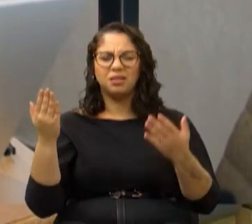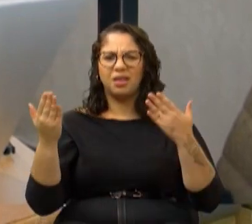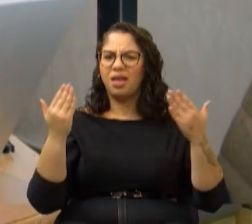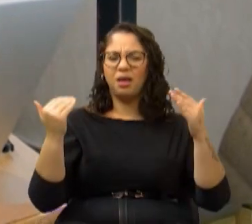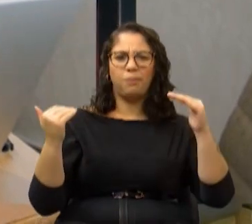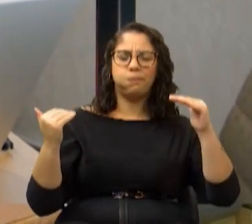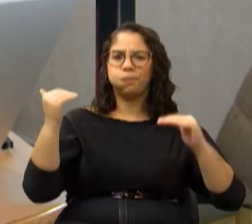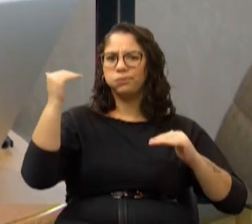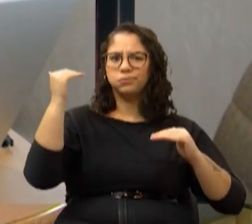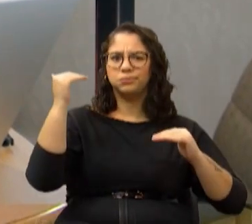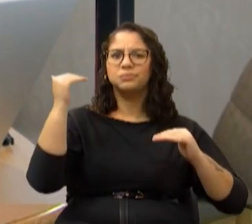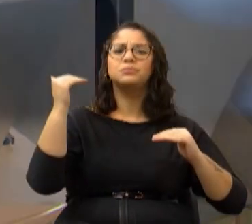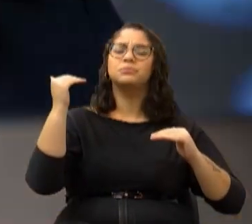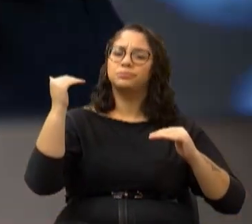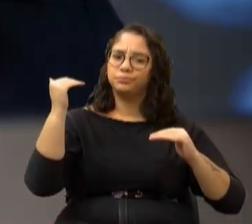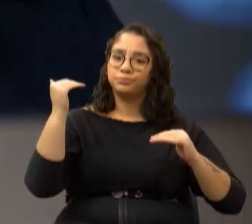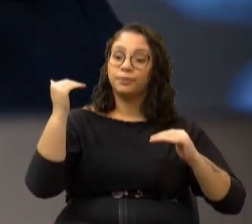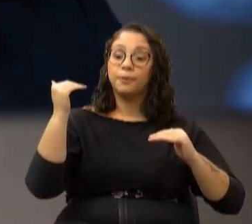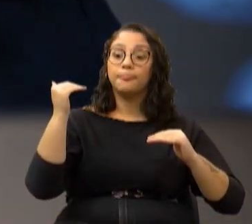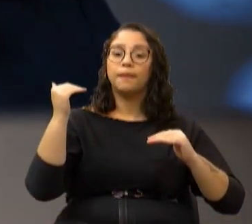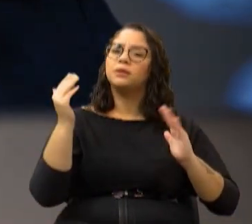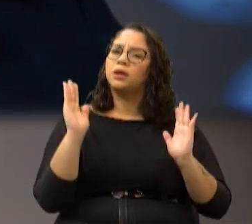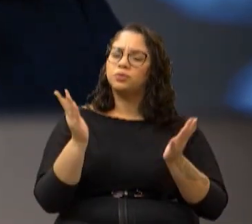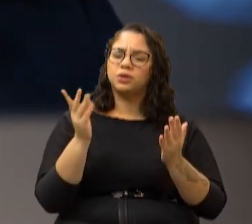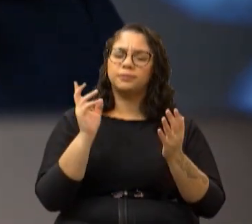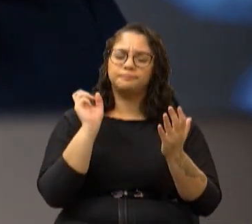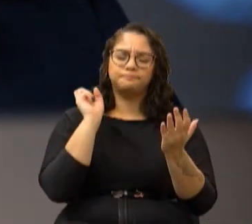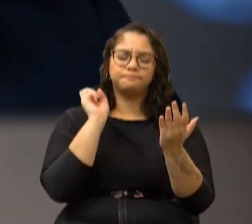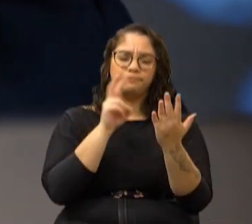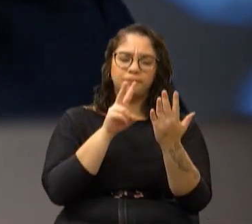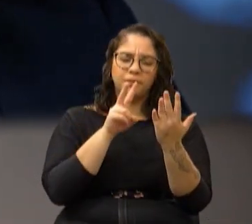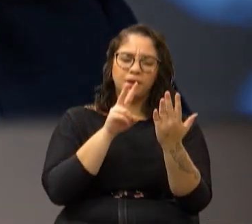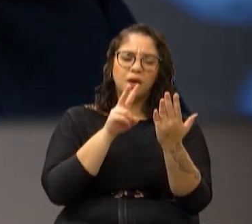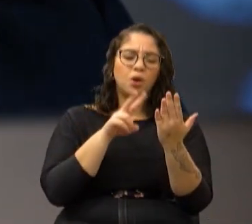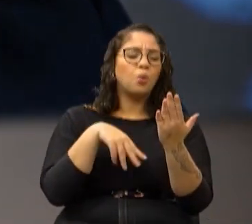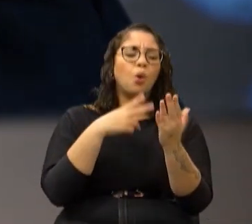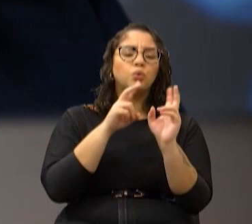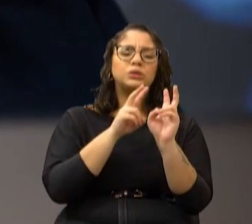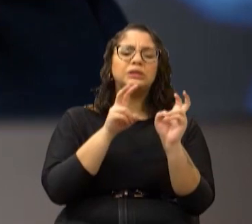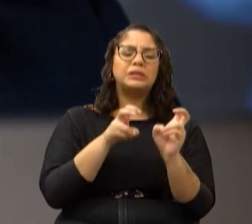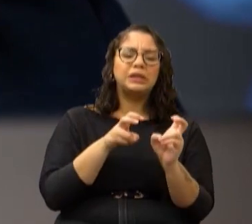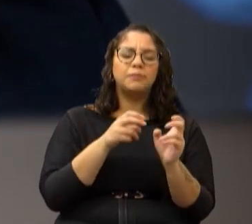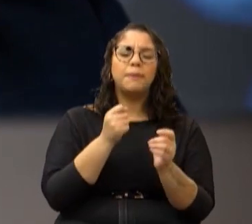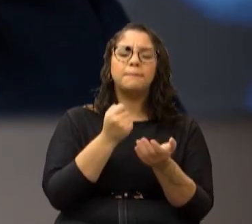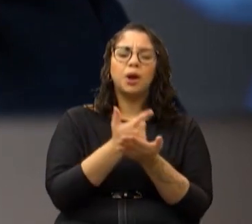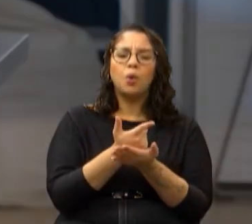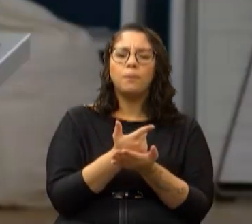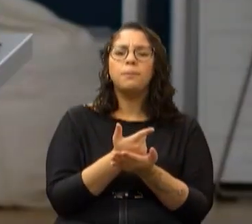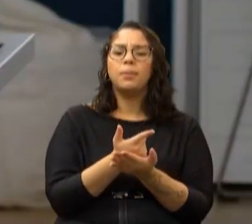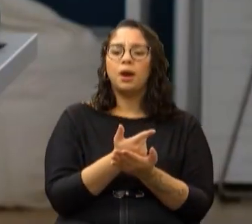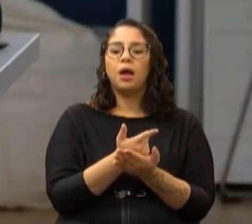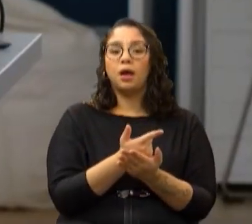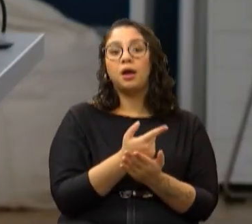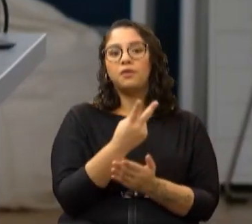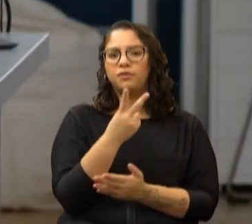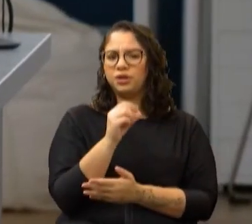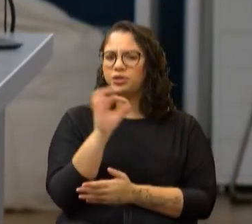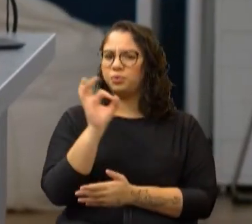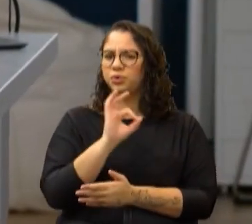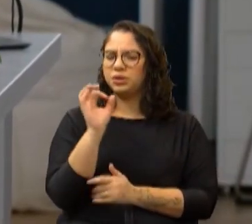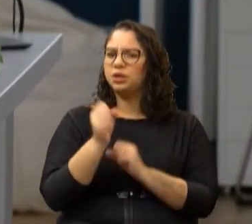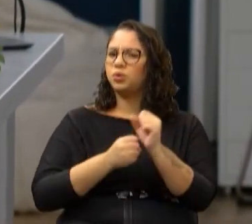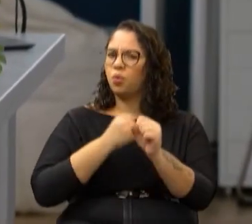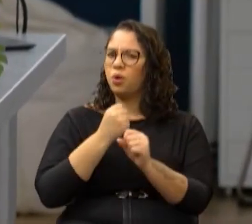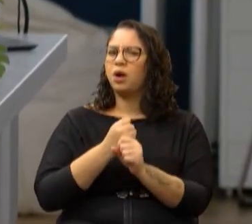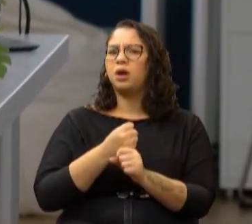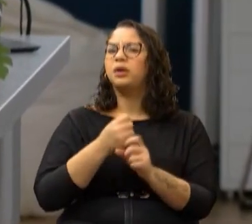20% ao ano é muito mais do que a taxa básica de juros. Então, quando você for olhar lá o título para você comprar que